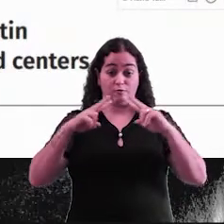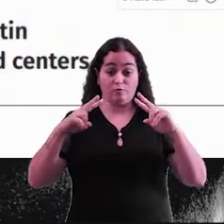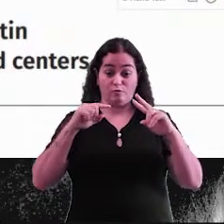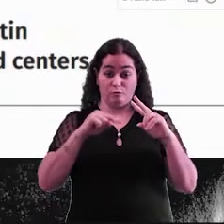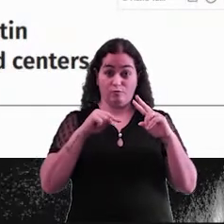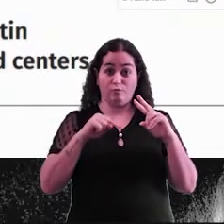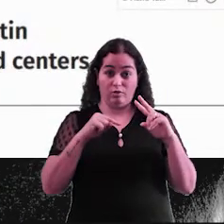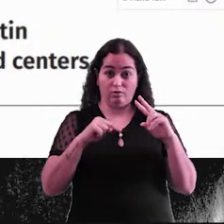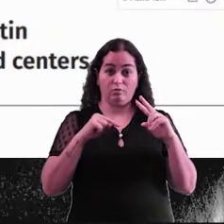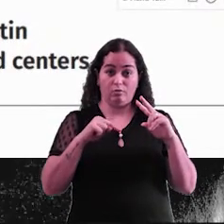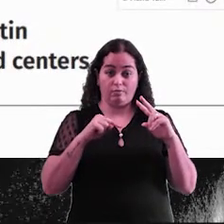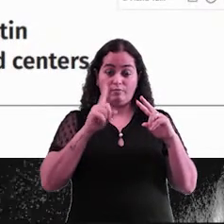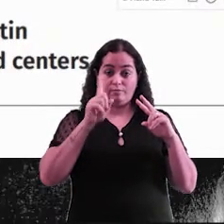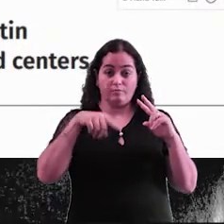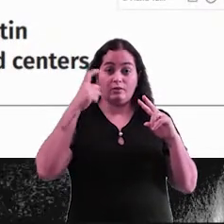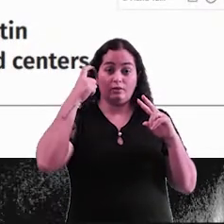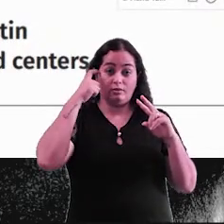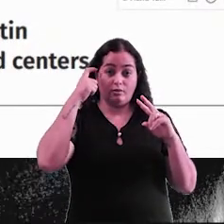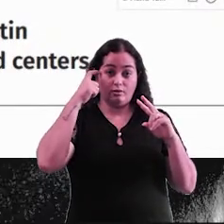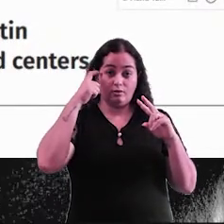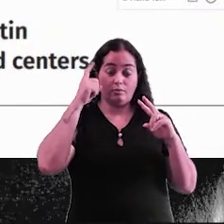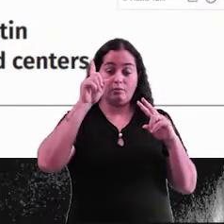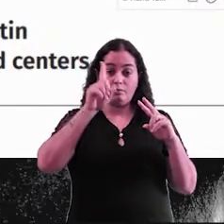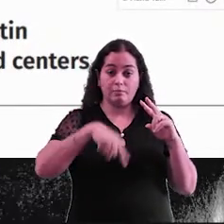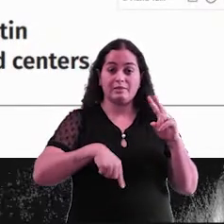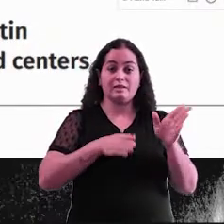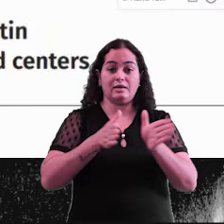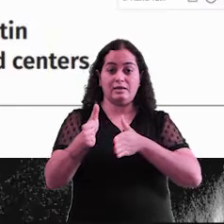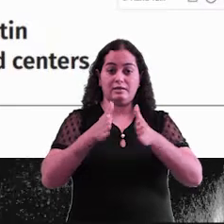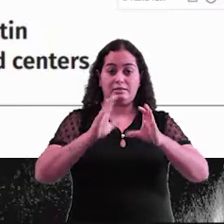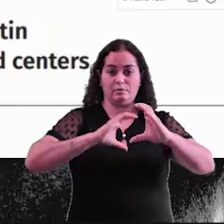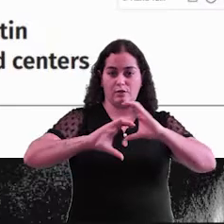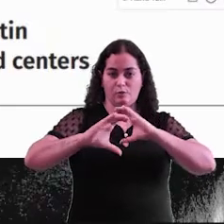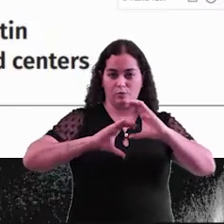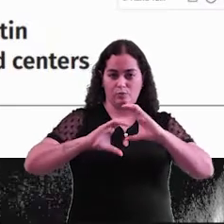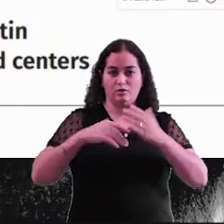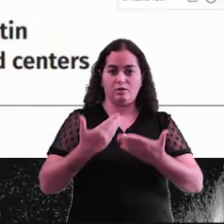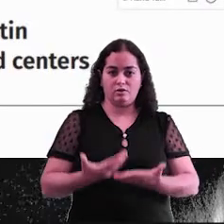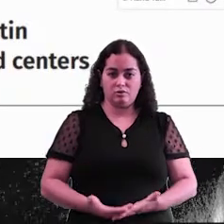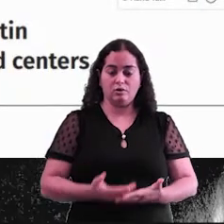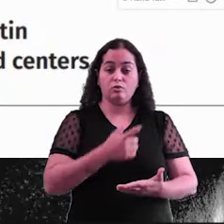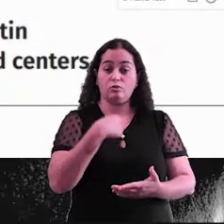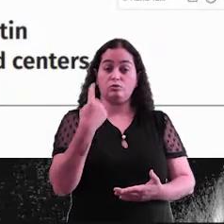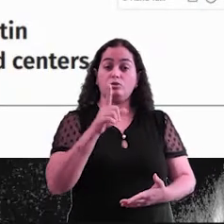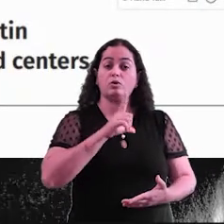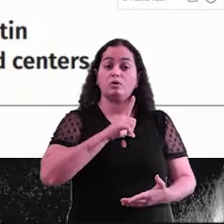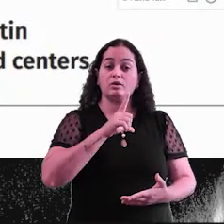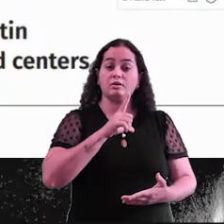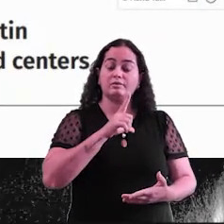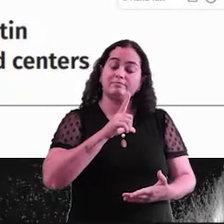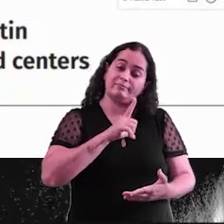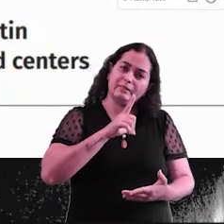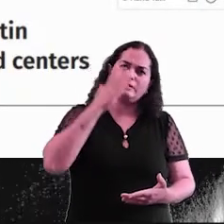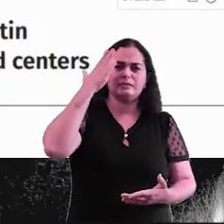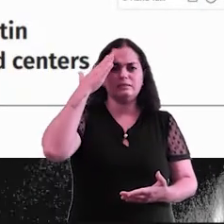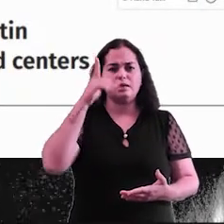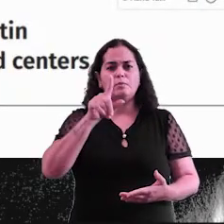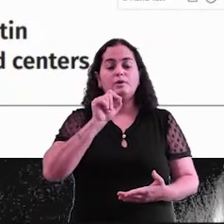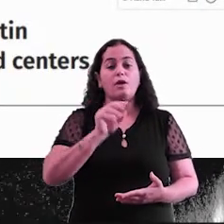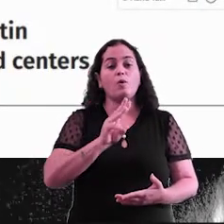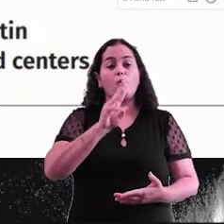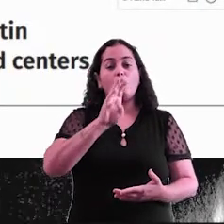comunicacional, a gente tem que convir que os websites são a primeira impressão de qualquer instituição que deseja